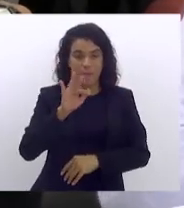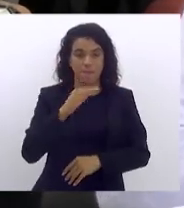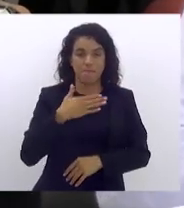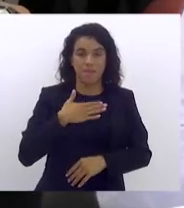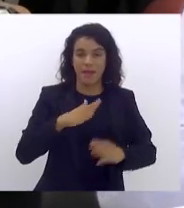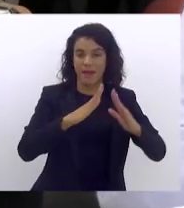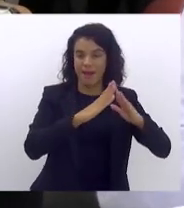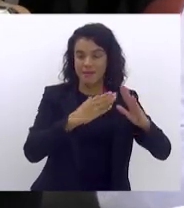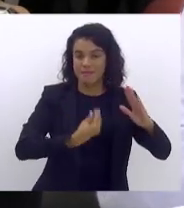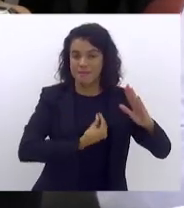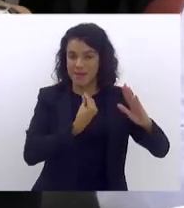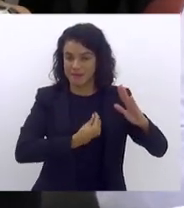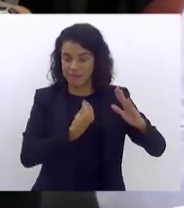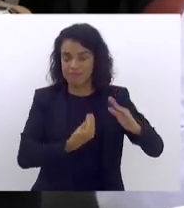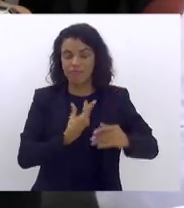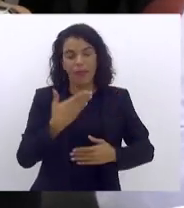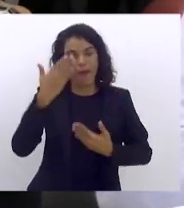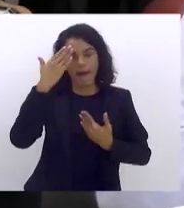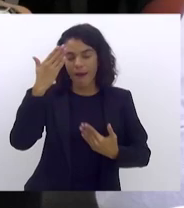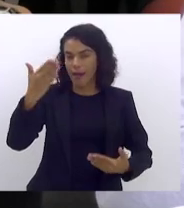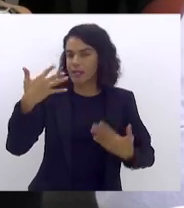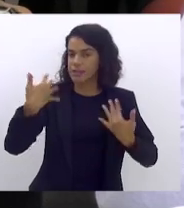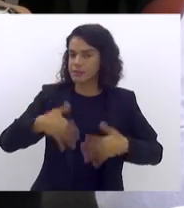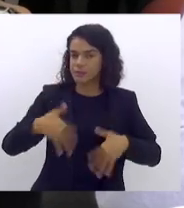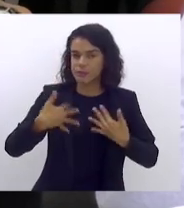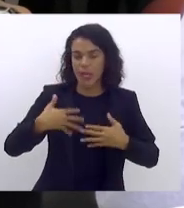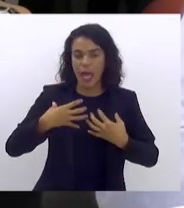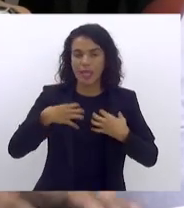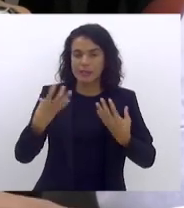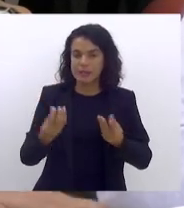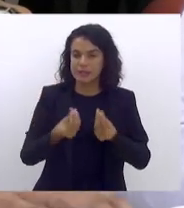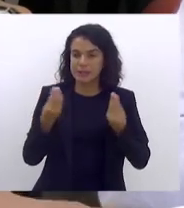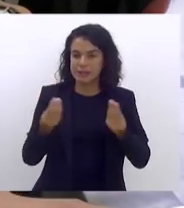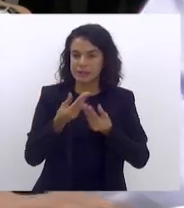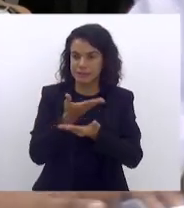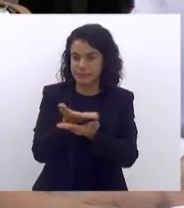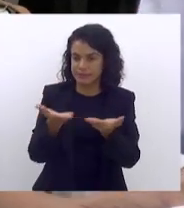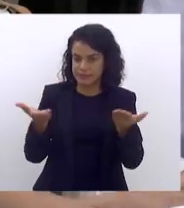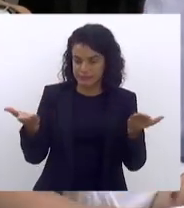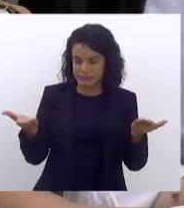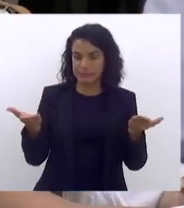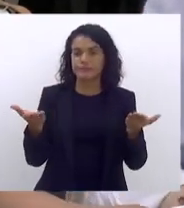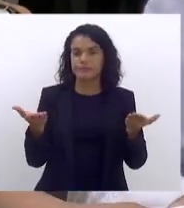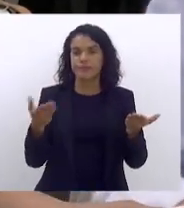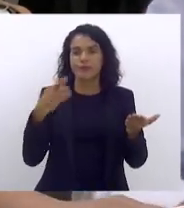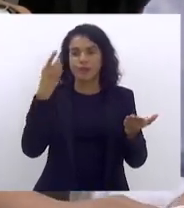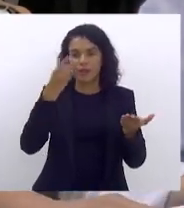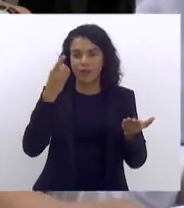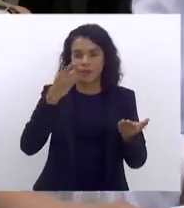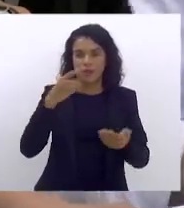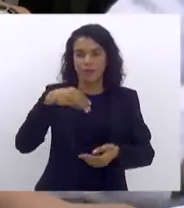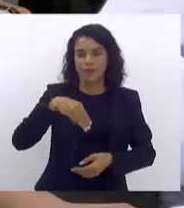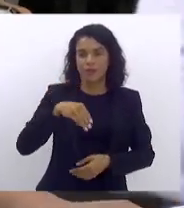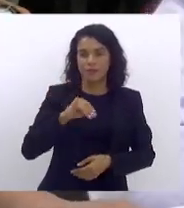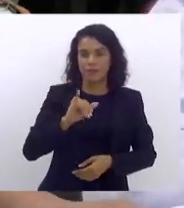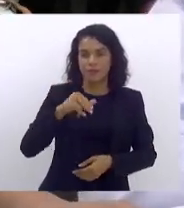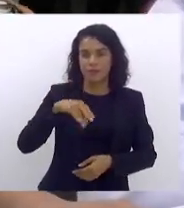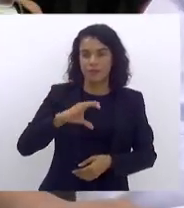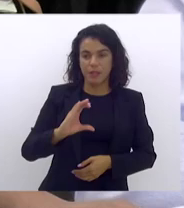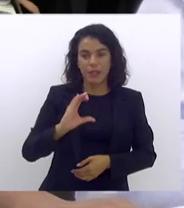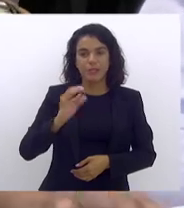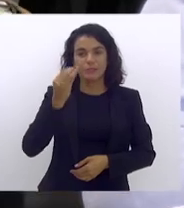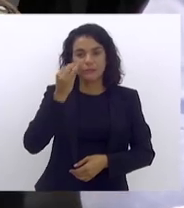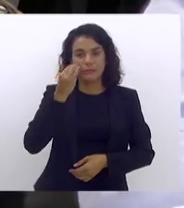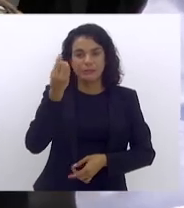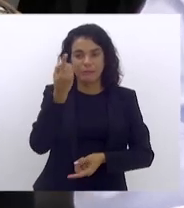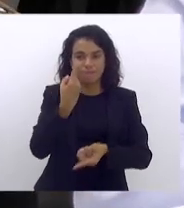agradeço imensamente a sensibilidade do presidente, do nosso deputado Carlos Mink, acho que a gente corrigindo